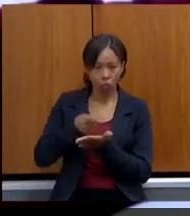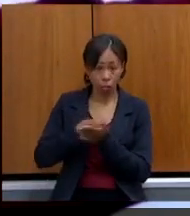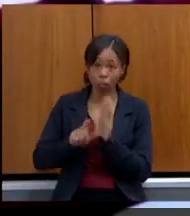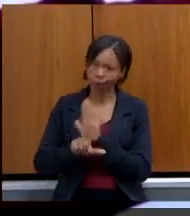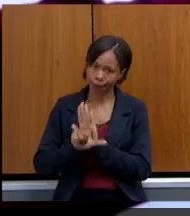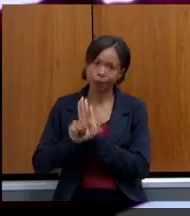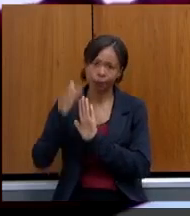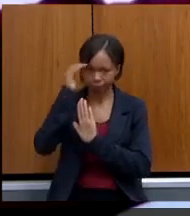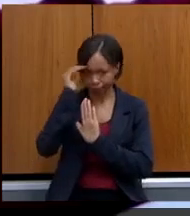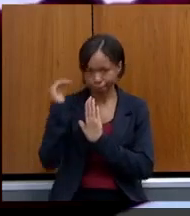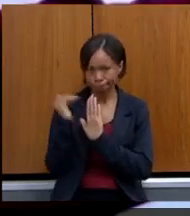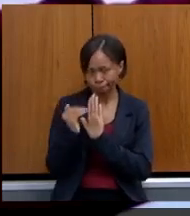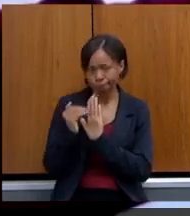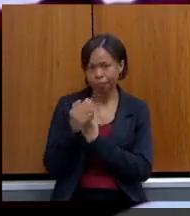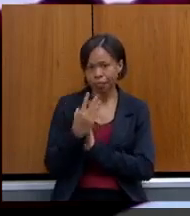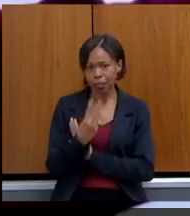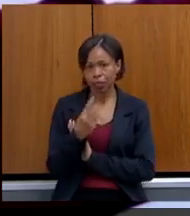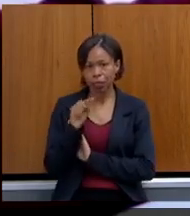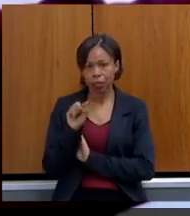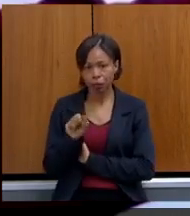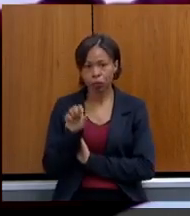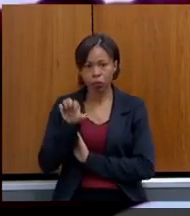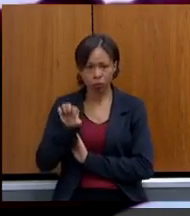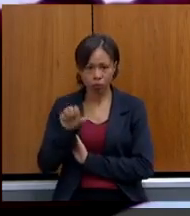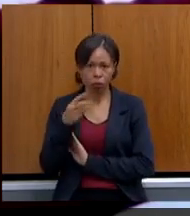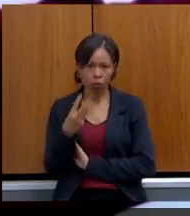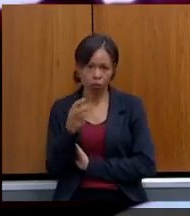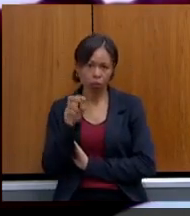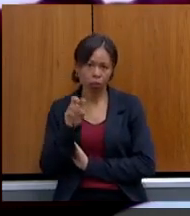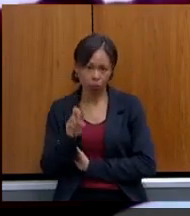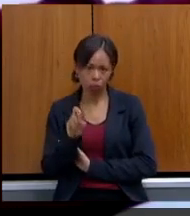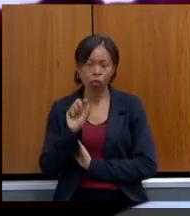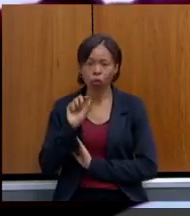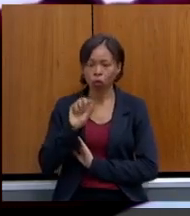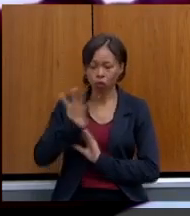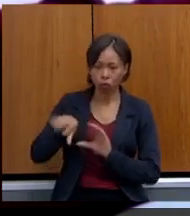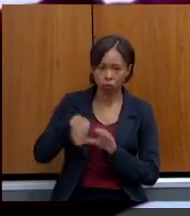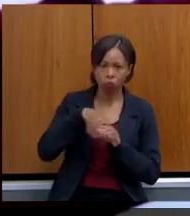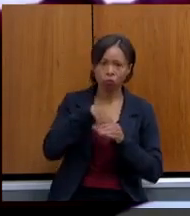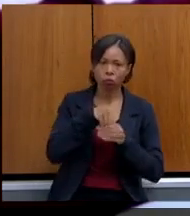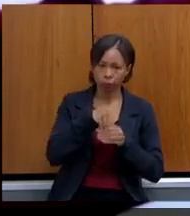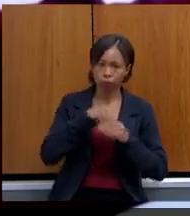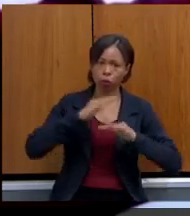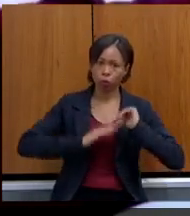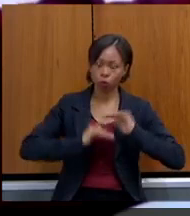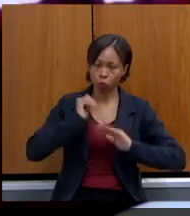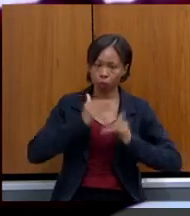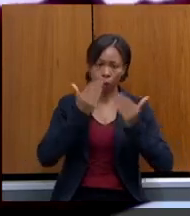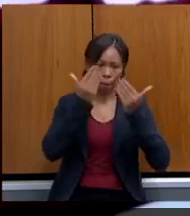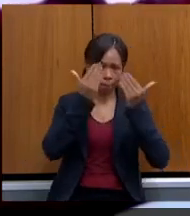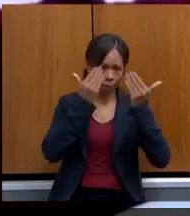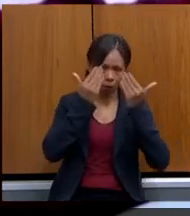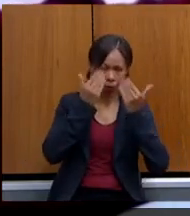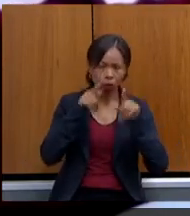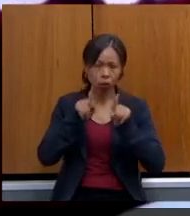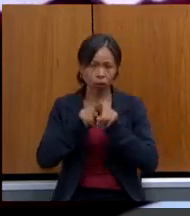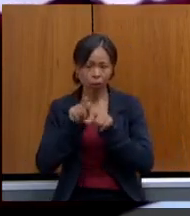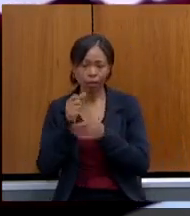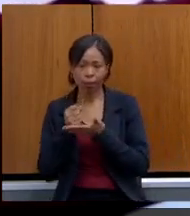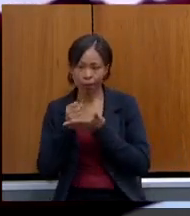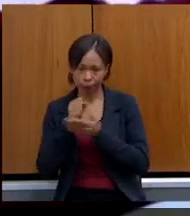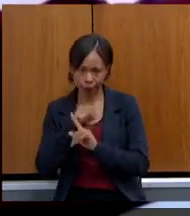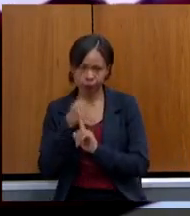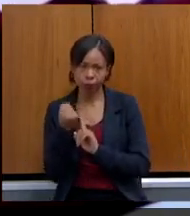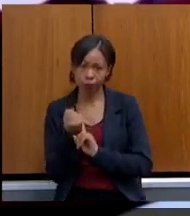do cumprimento da lei 3935 da inclusão de dependente sociais e psicólogos da escola foi tangenciada mas